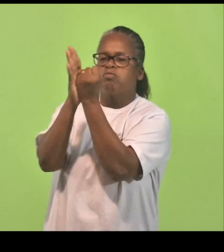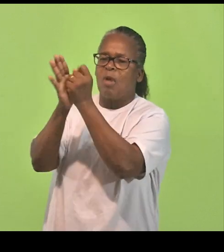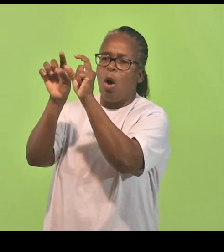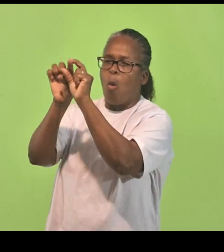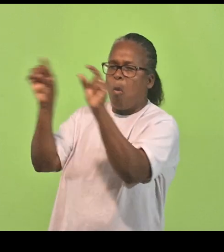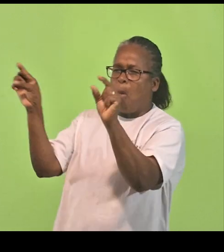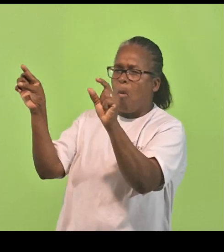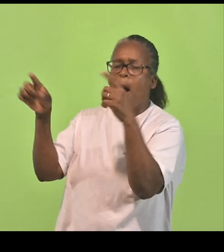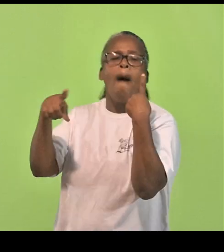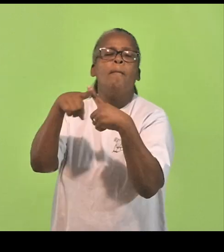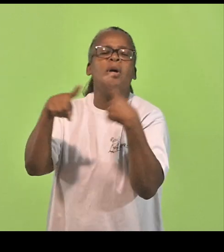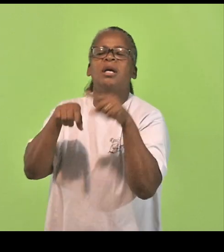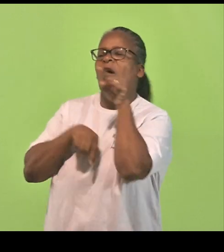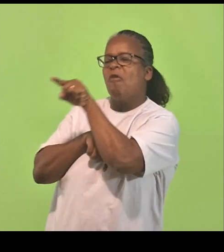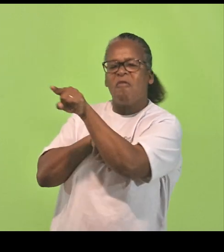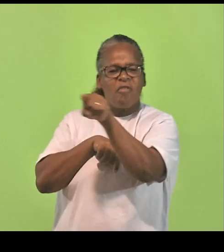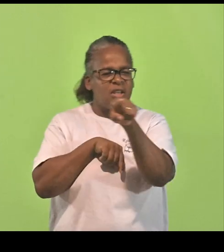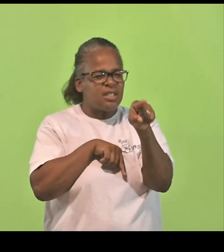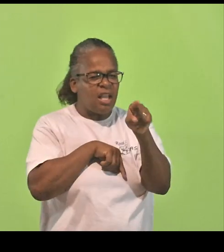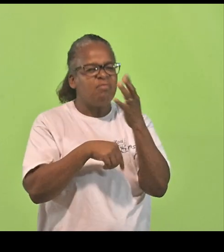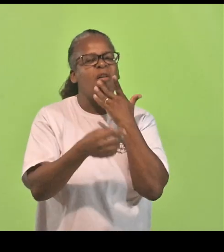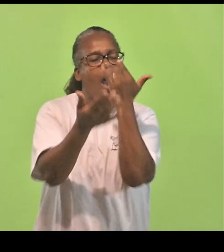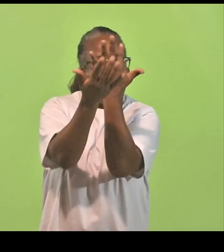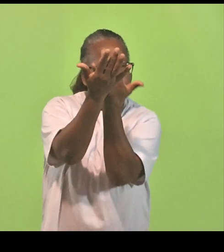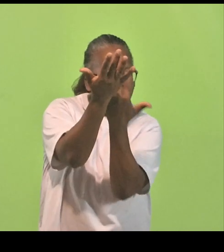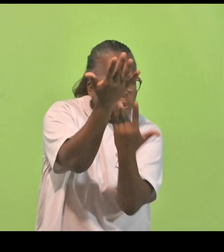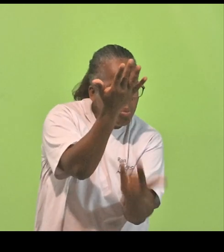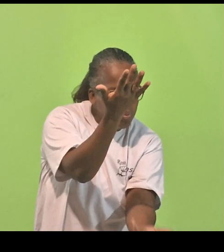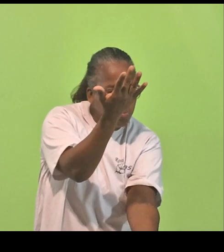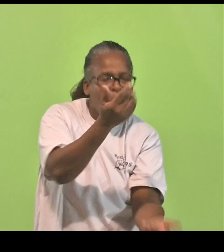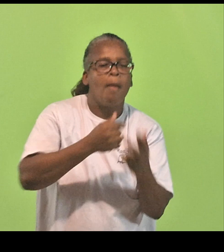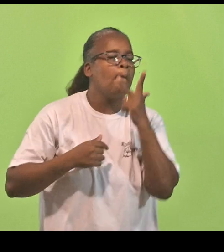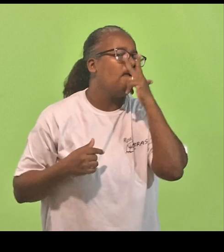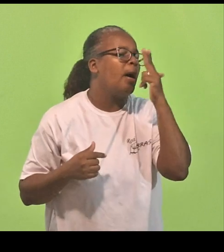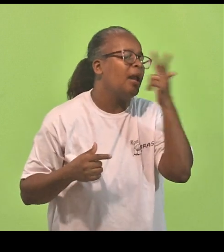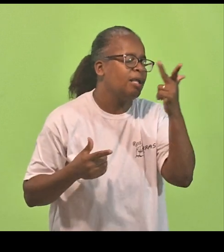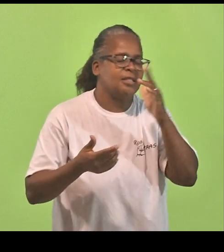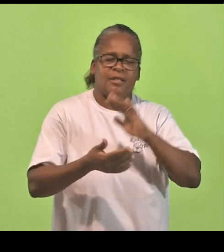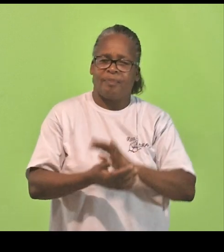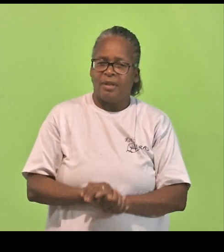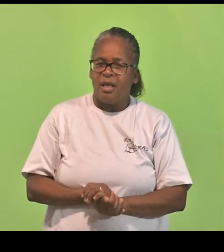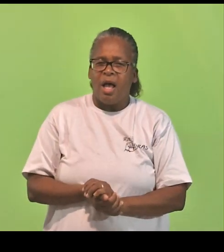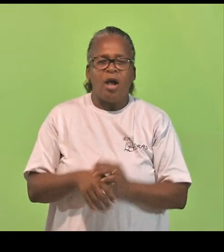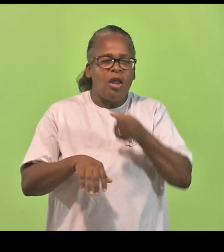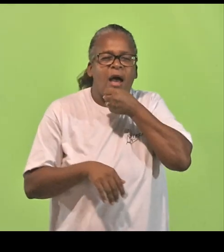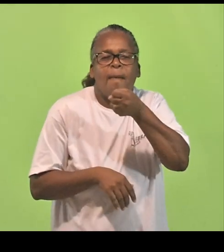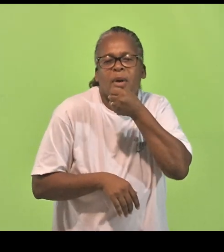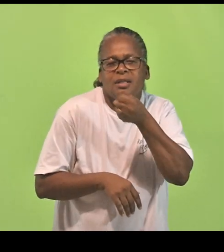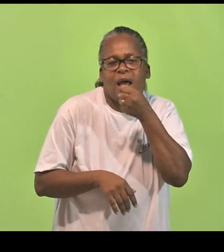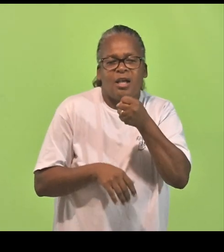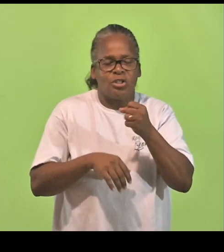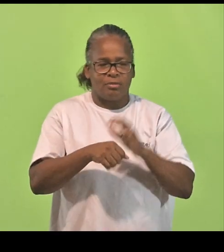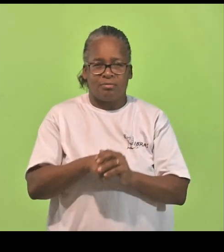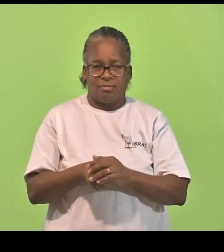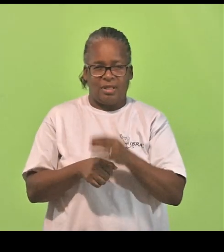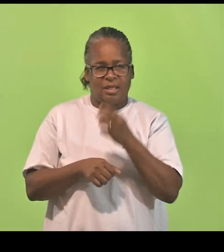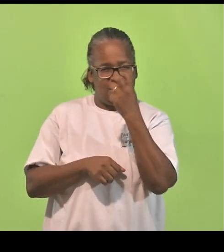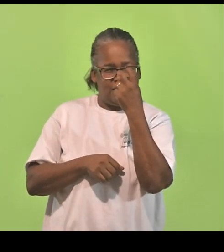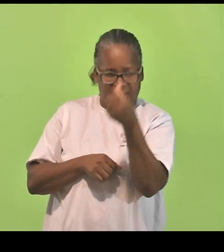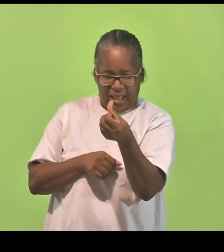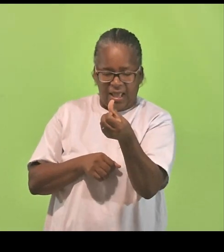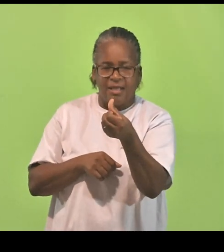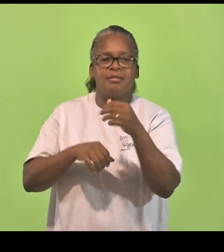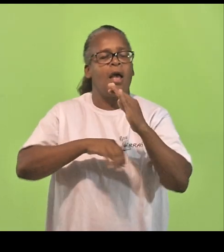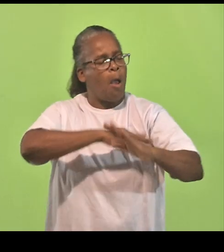"Por que não você?" e manchas que simulam sangue. Já a Manchete 6 é construída sobre uma sobreposição de trechos